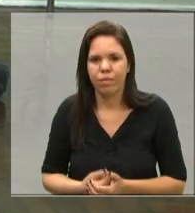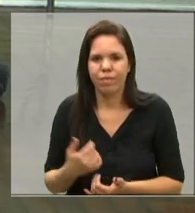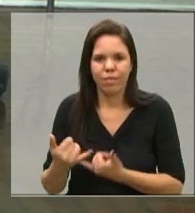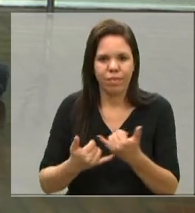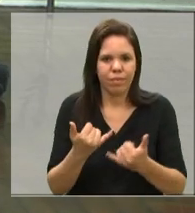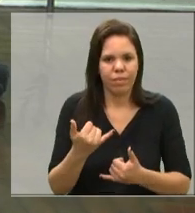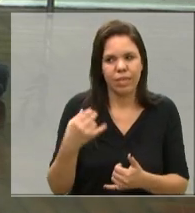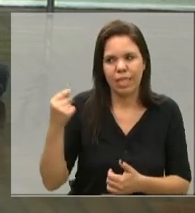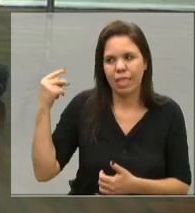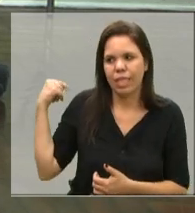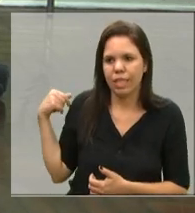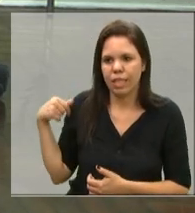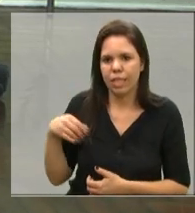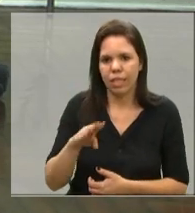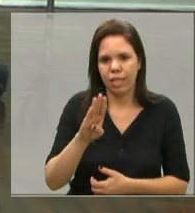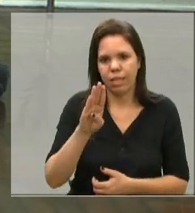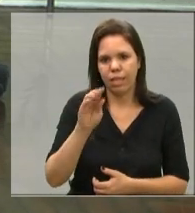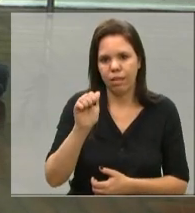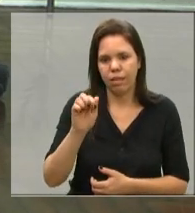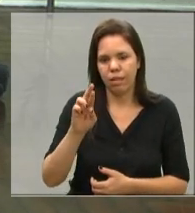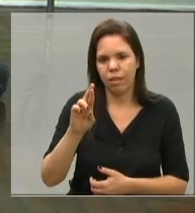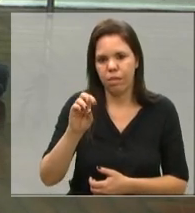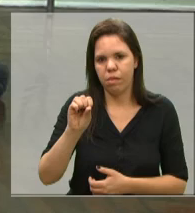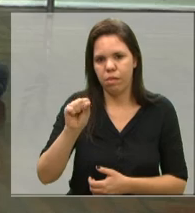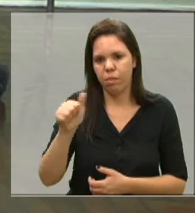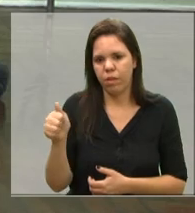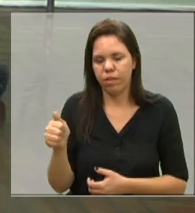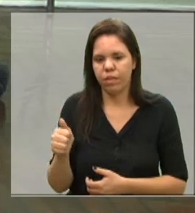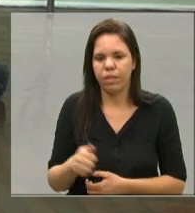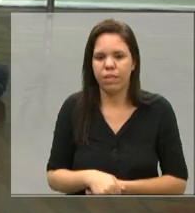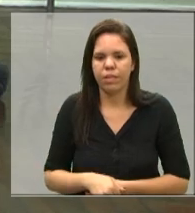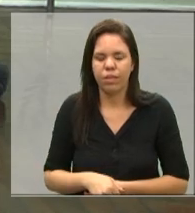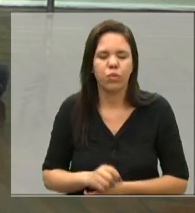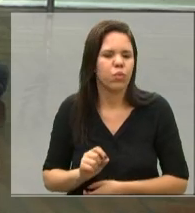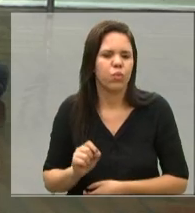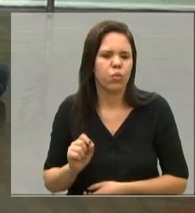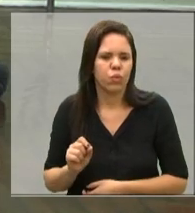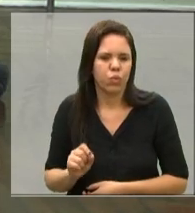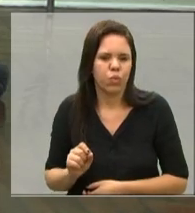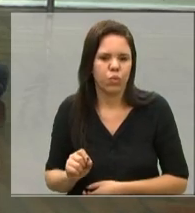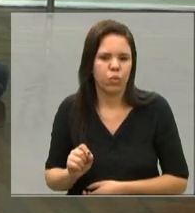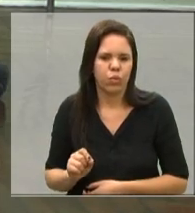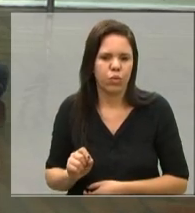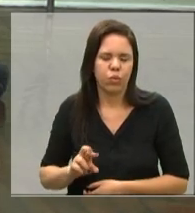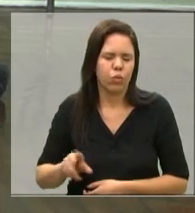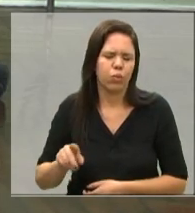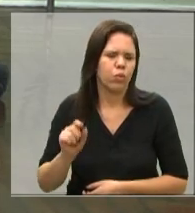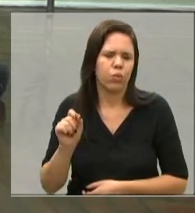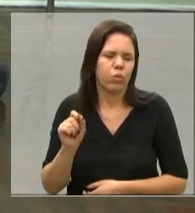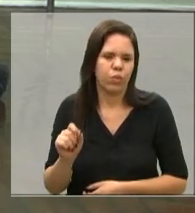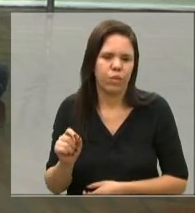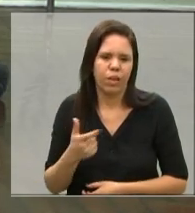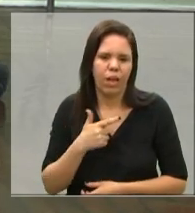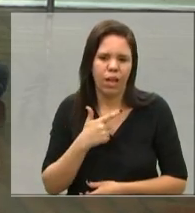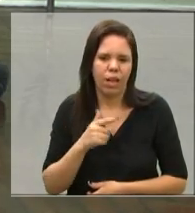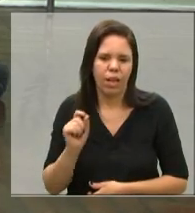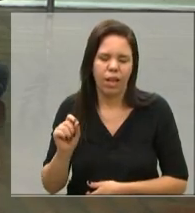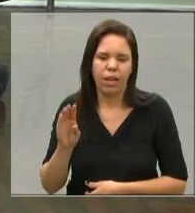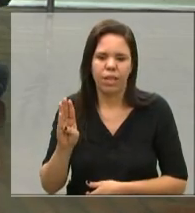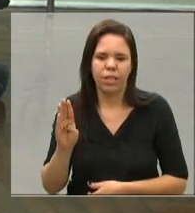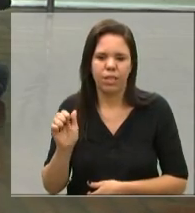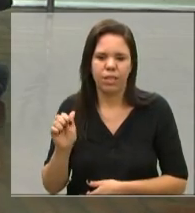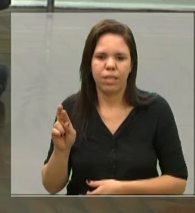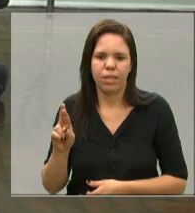brinco que eu sou do tempo da Barça ainda, né? Não sei se vocês lembram. Com certeza, Barça. Não lembro. Não lembro. Tá bom. A